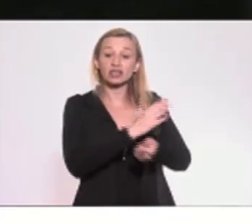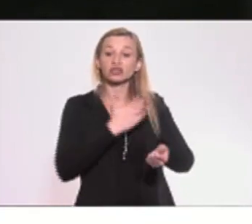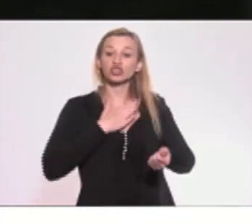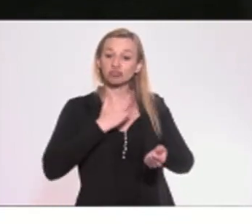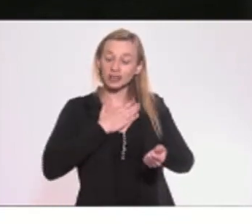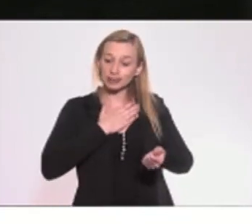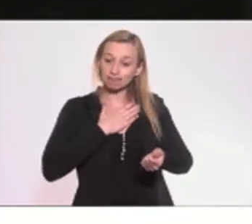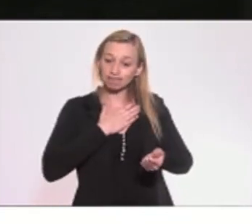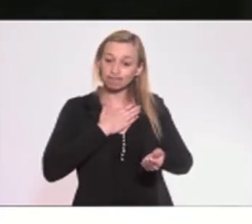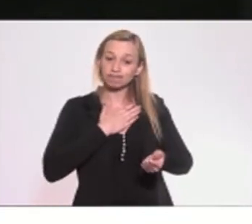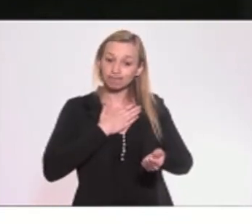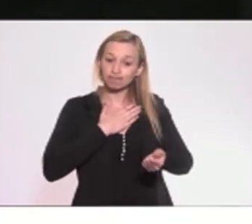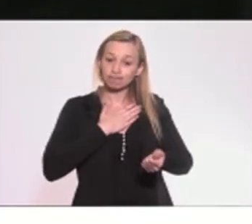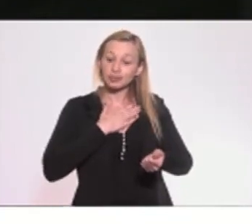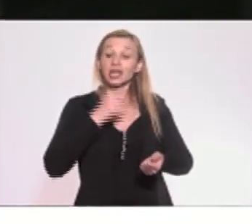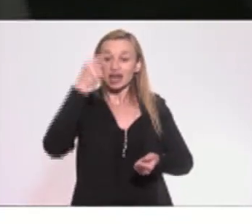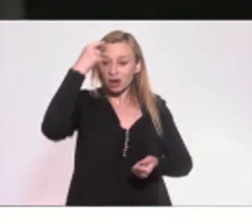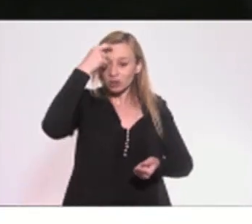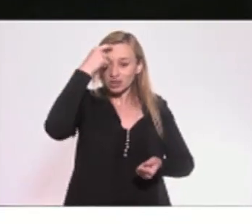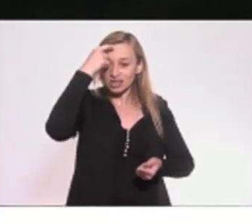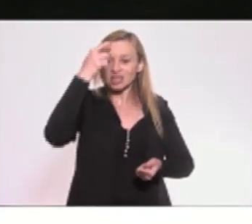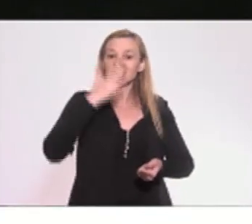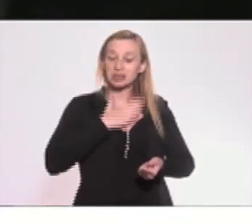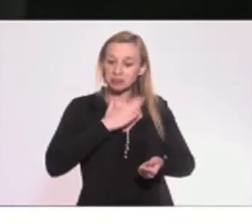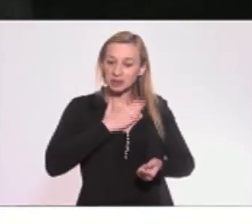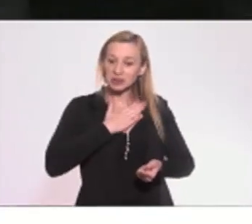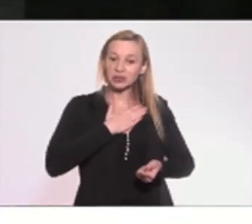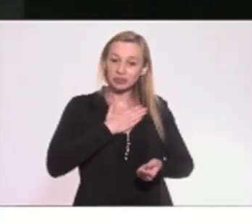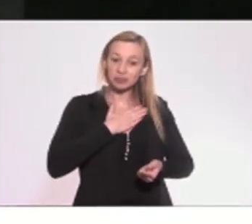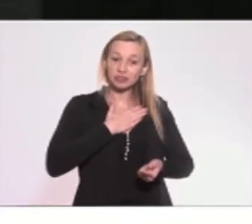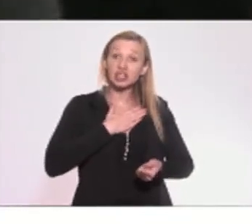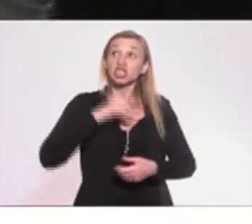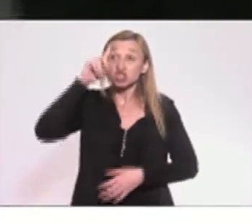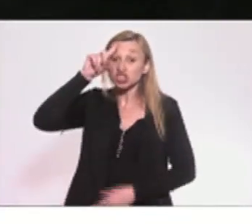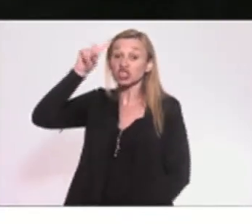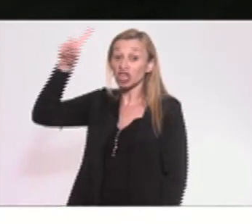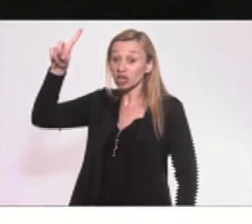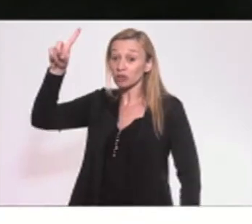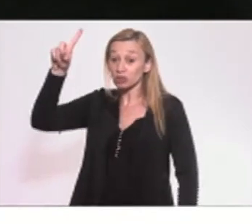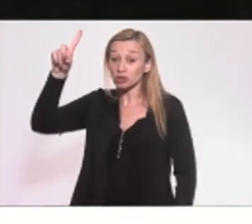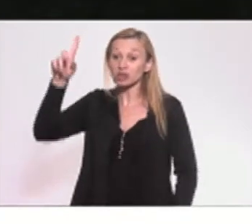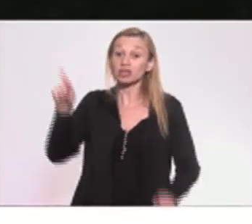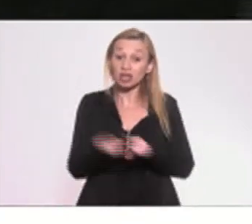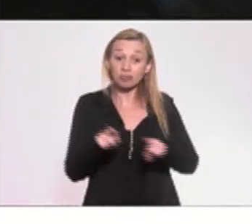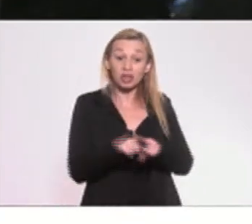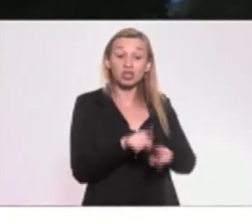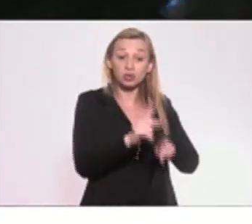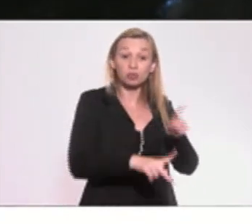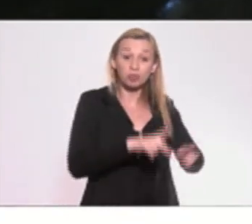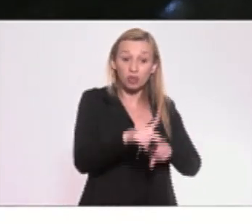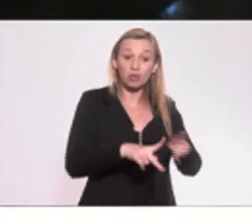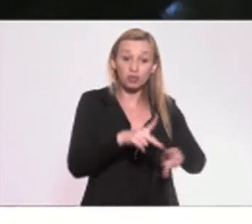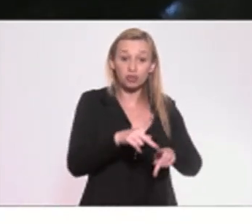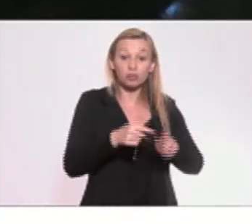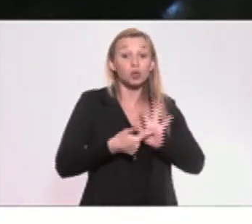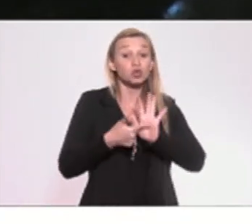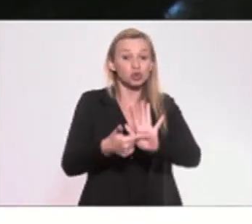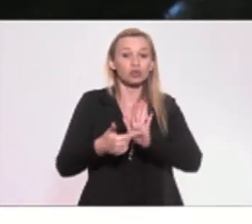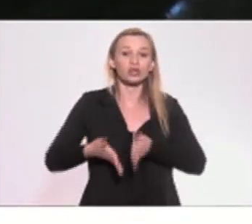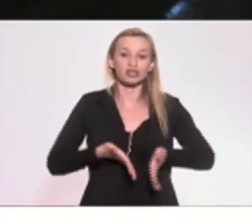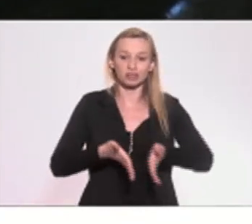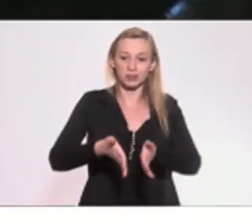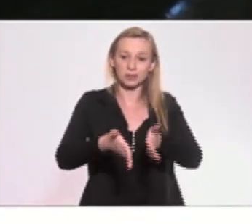de acordo com aquilo que a minha consciência, diante de Deus e diante dos homens, me apontou o